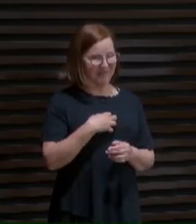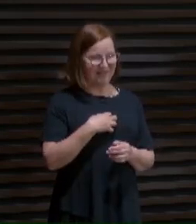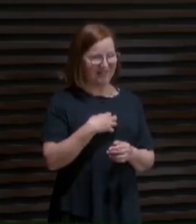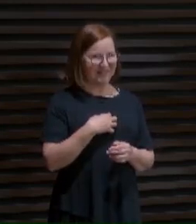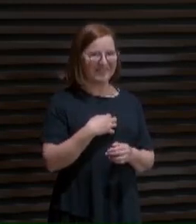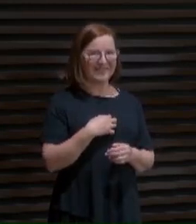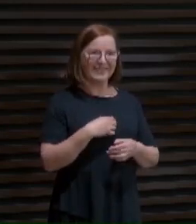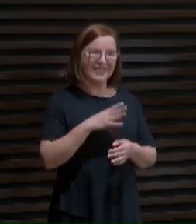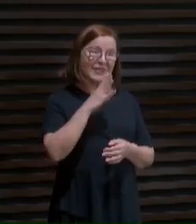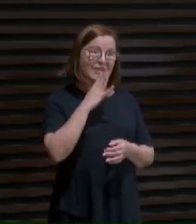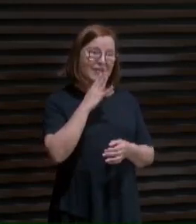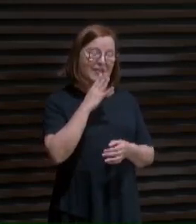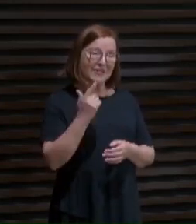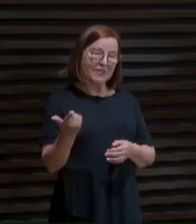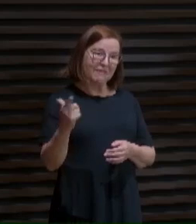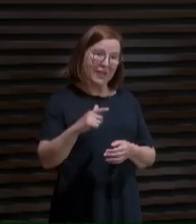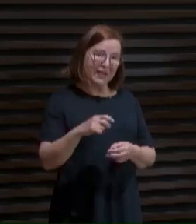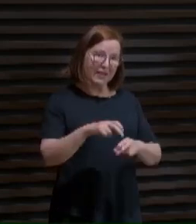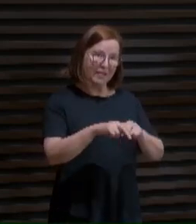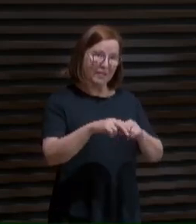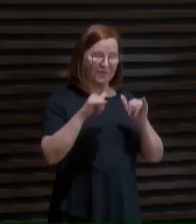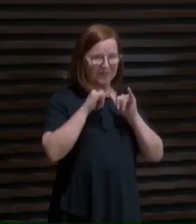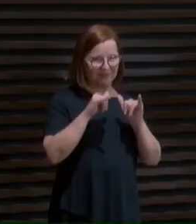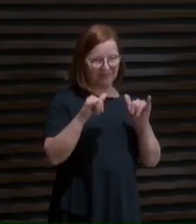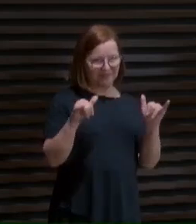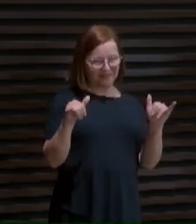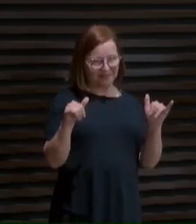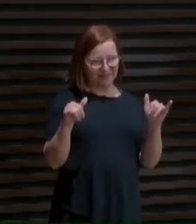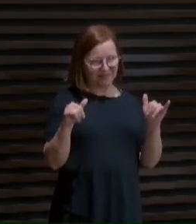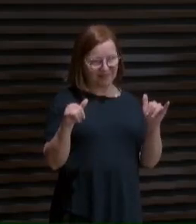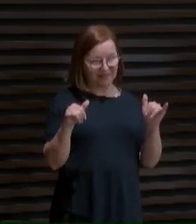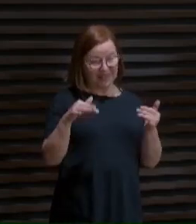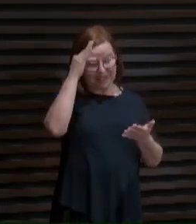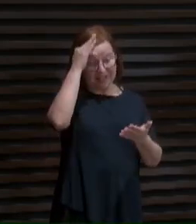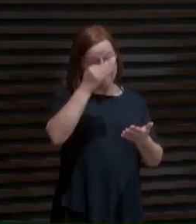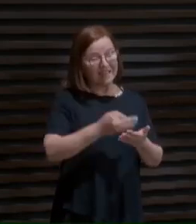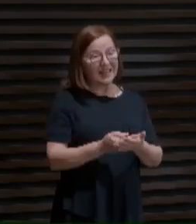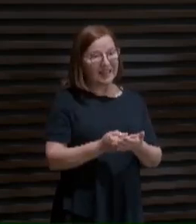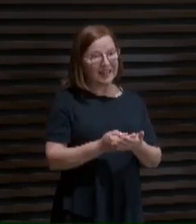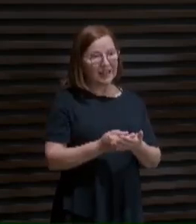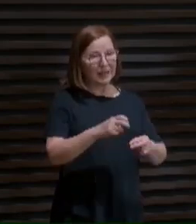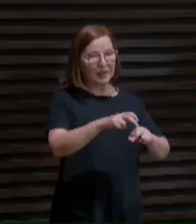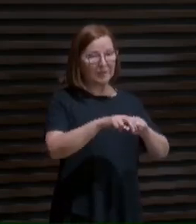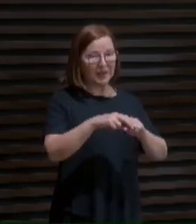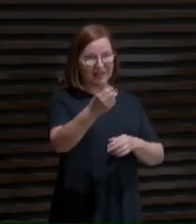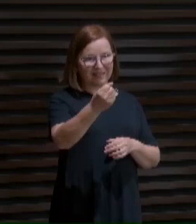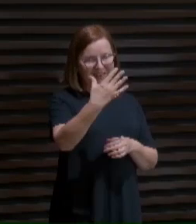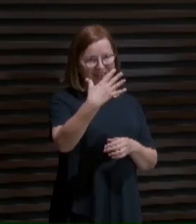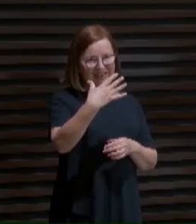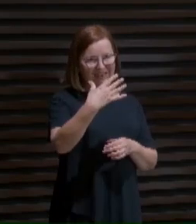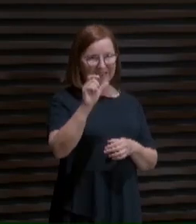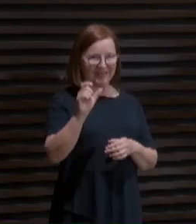O conhecimento vem pela informação e a fé pela revelação